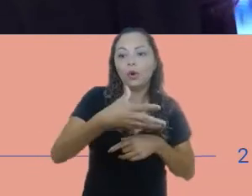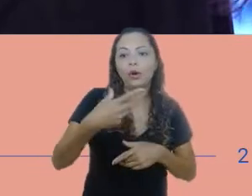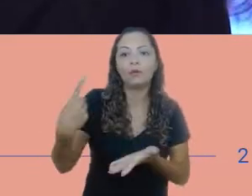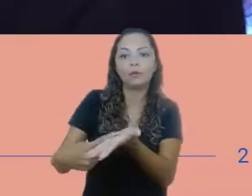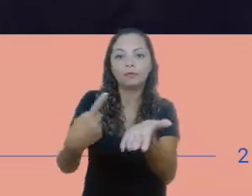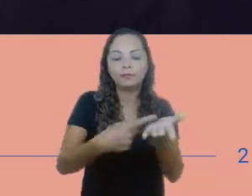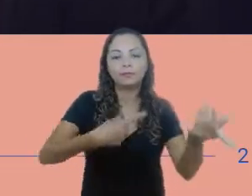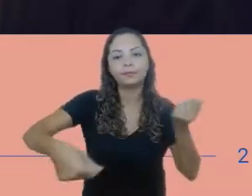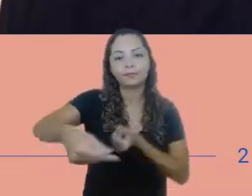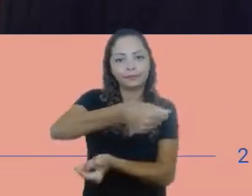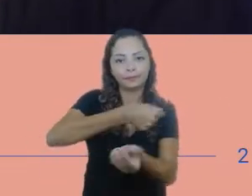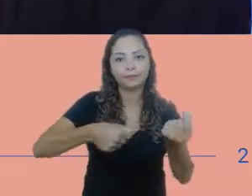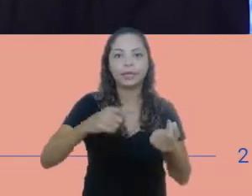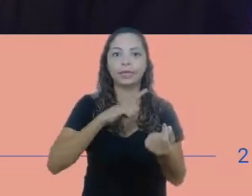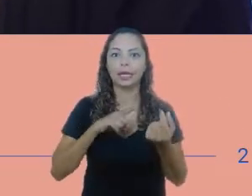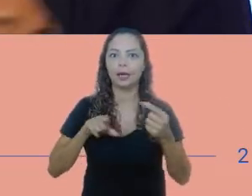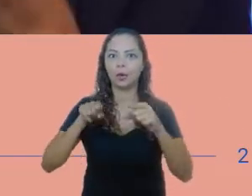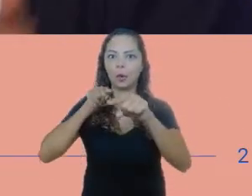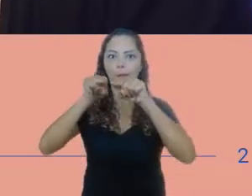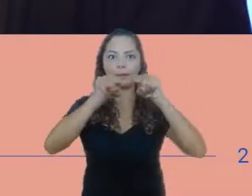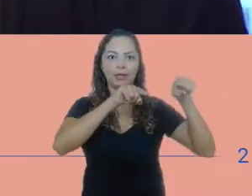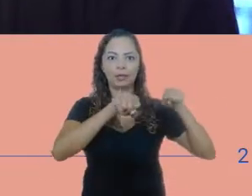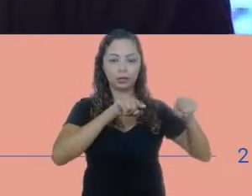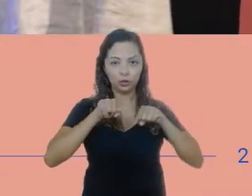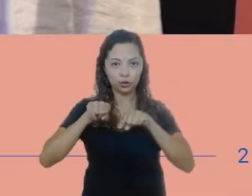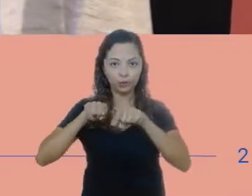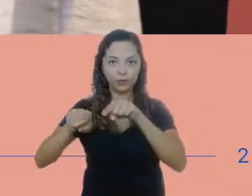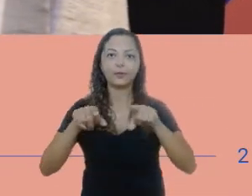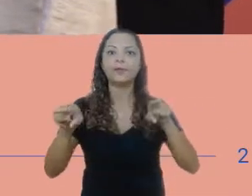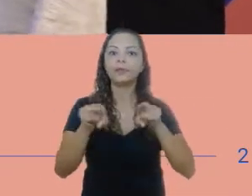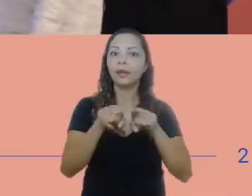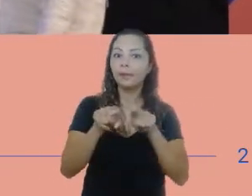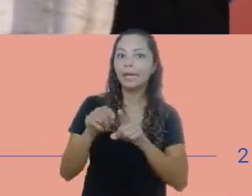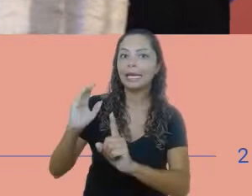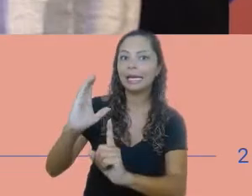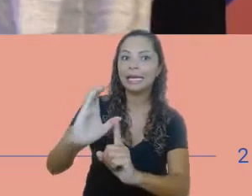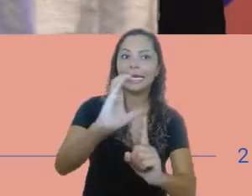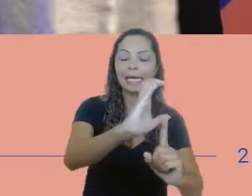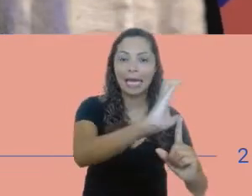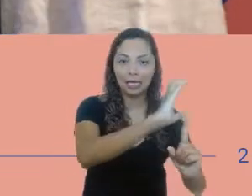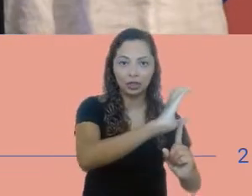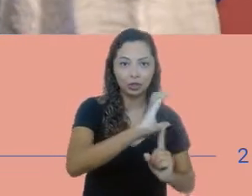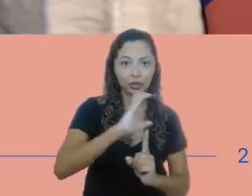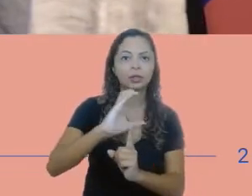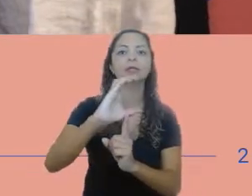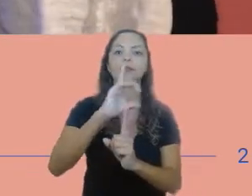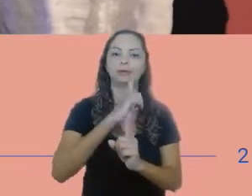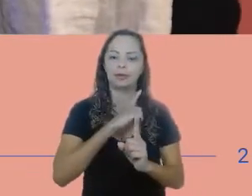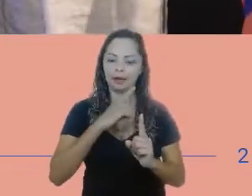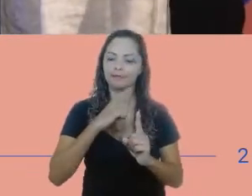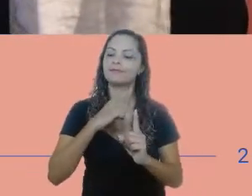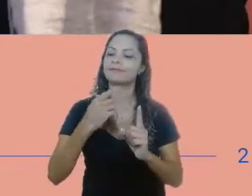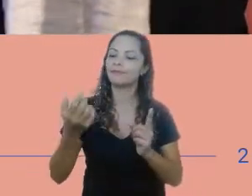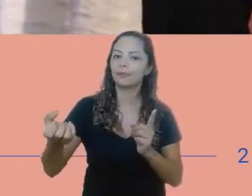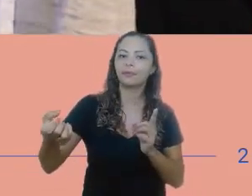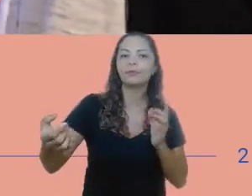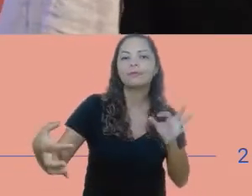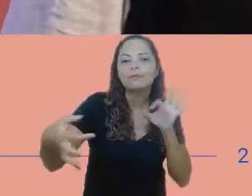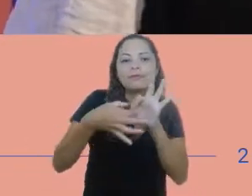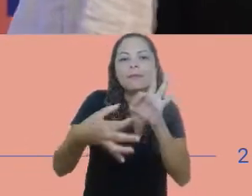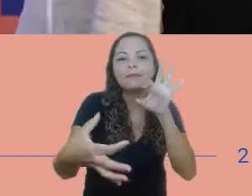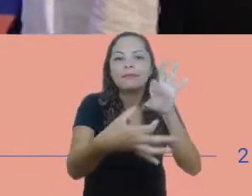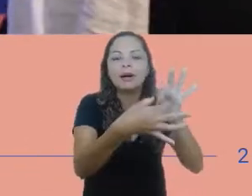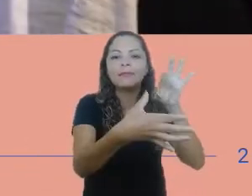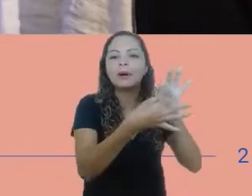competitivo uma fidelização dos clientes um posicionamento das indústrias do contexto Global Então por onde que a gente vai